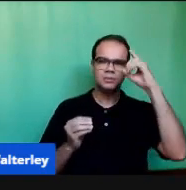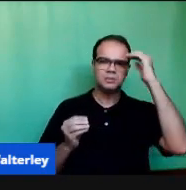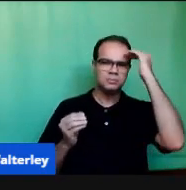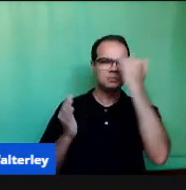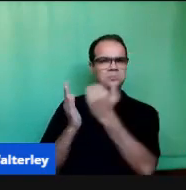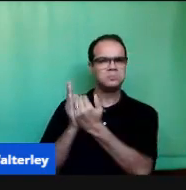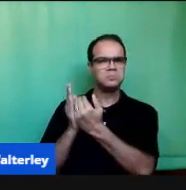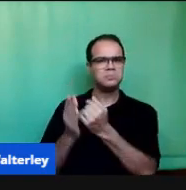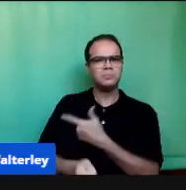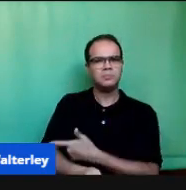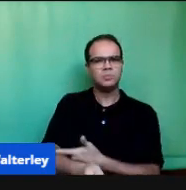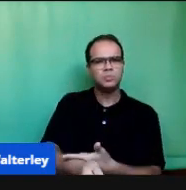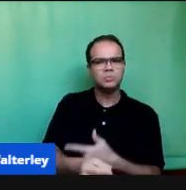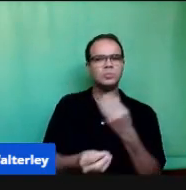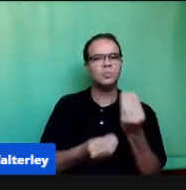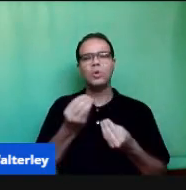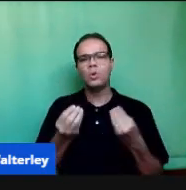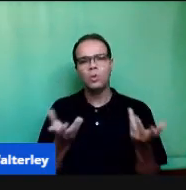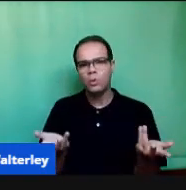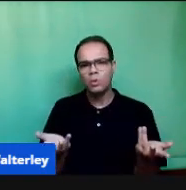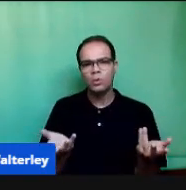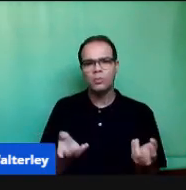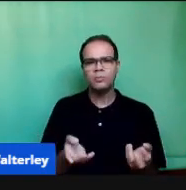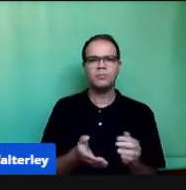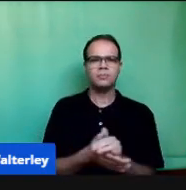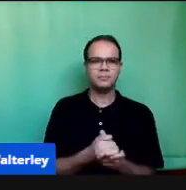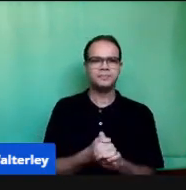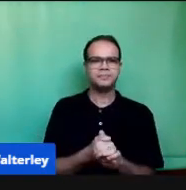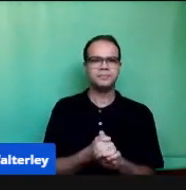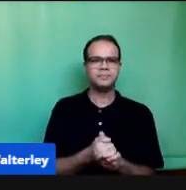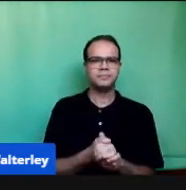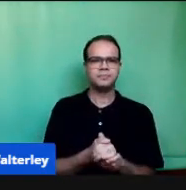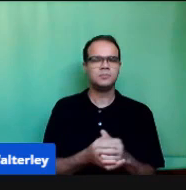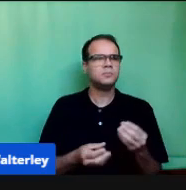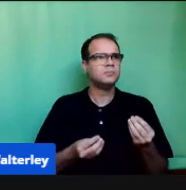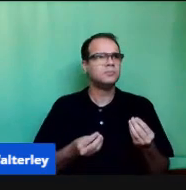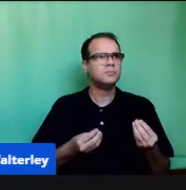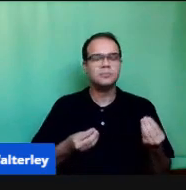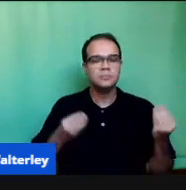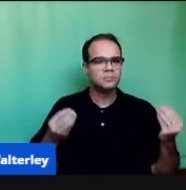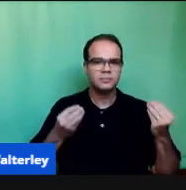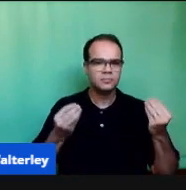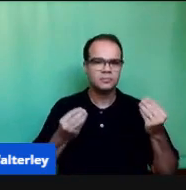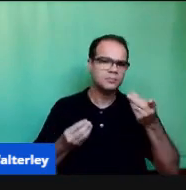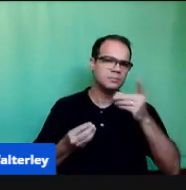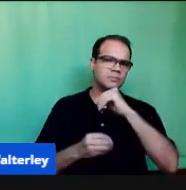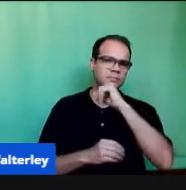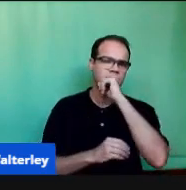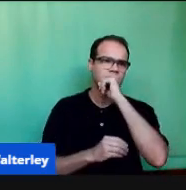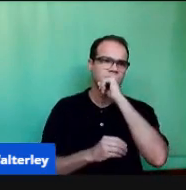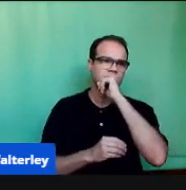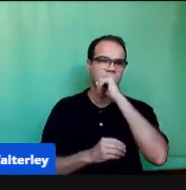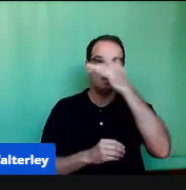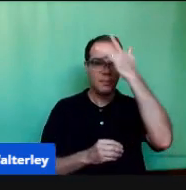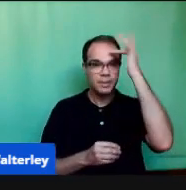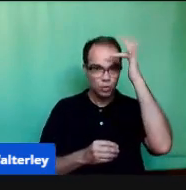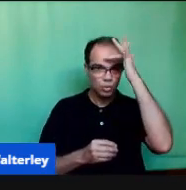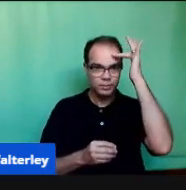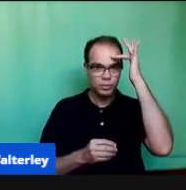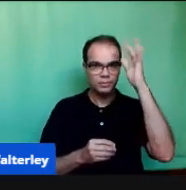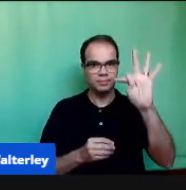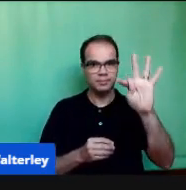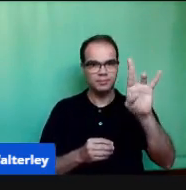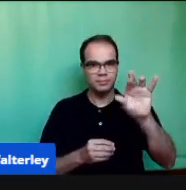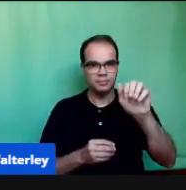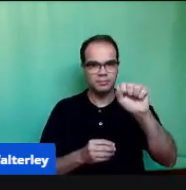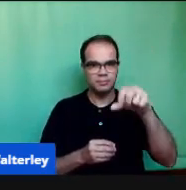instituição, como ela deve agir, como ela deve proceder, como também para a própria pessoa trans, né, que está